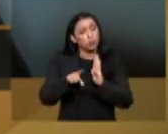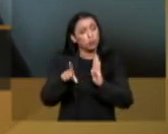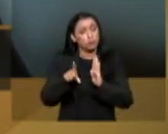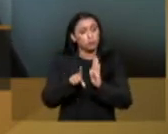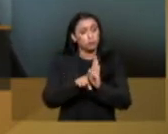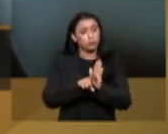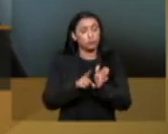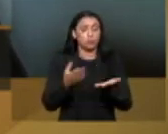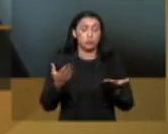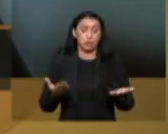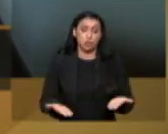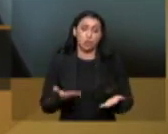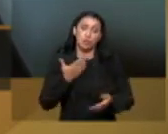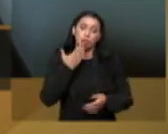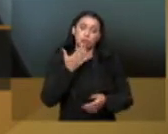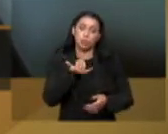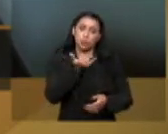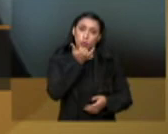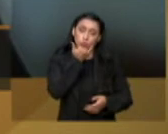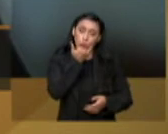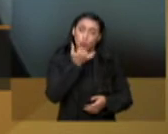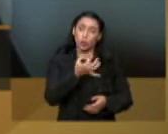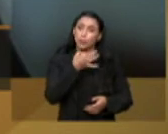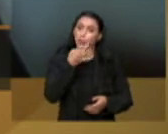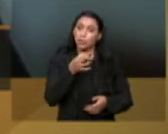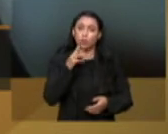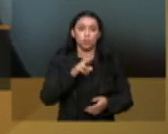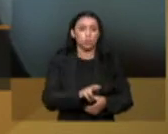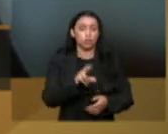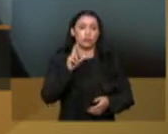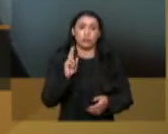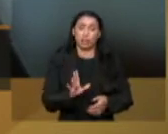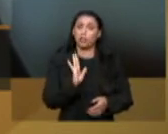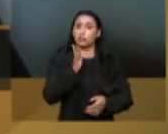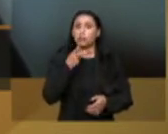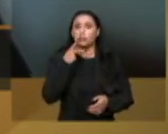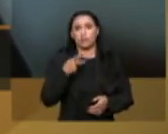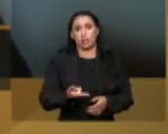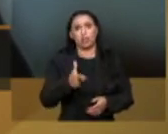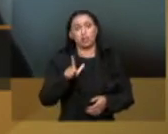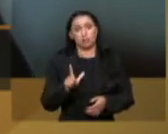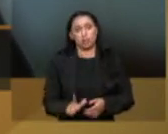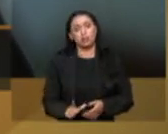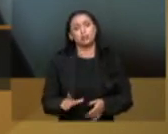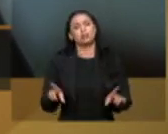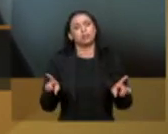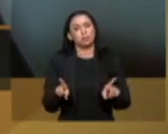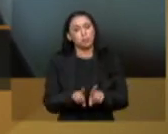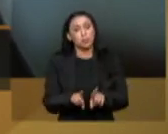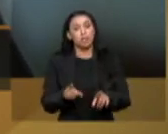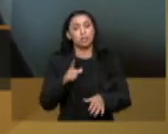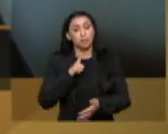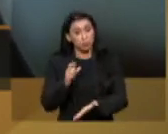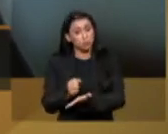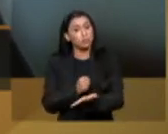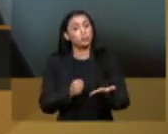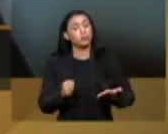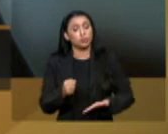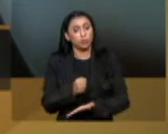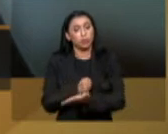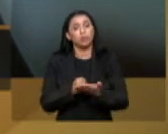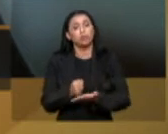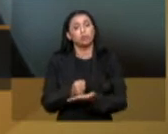vênia de quem venha a entender em contrário, que, como eu já adiantei, também tem todo fundamento, tem